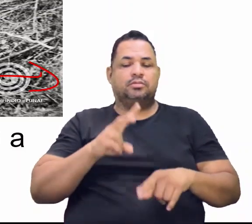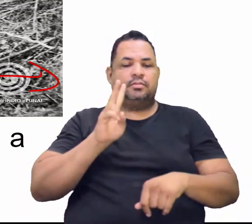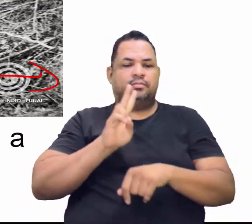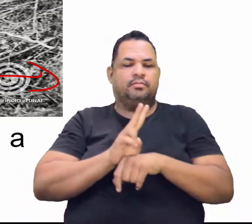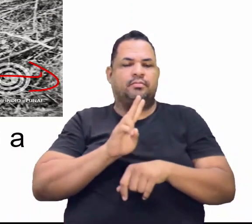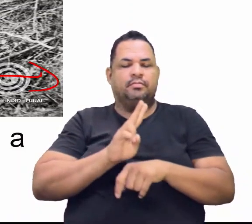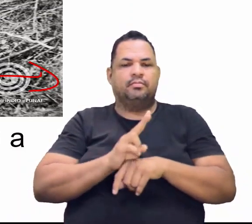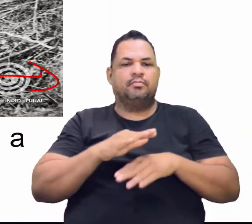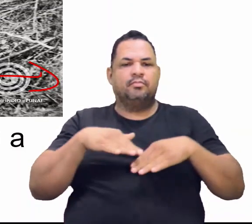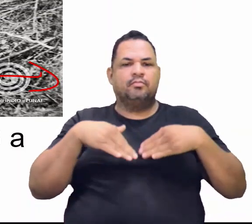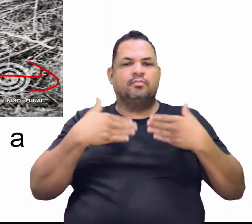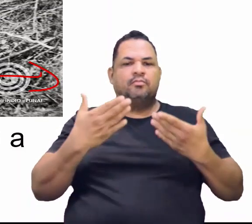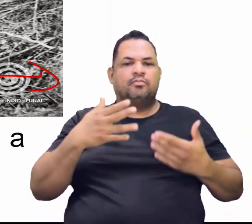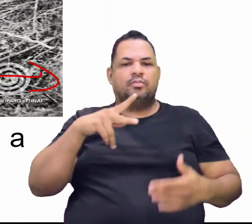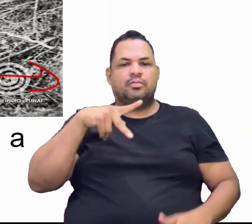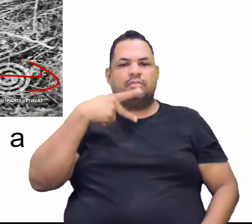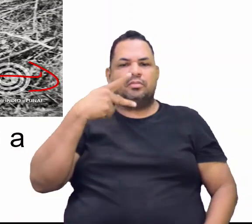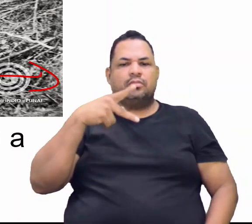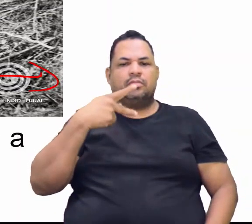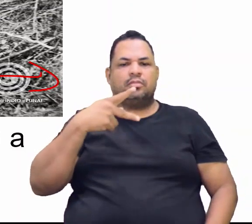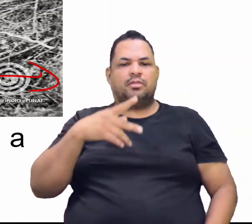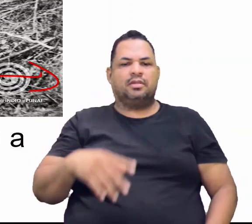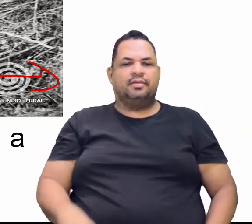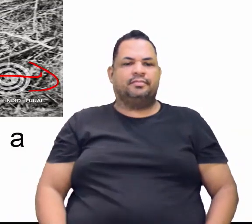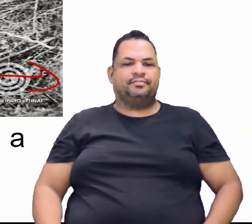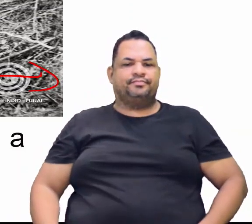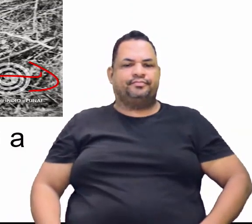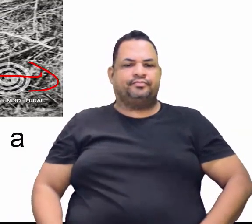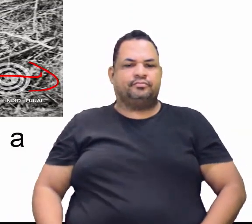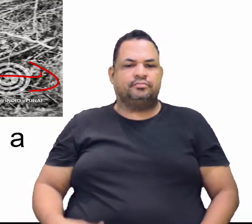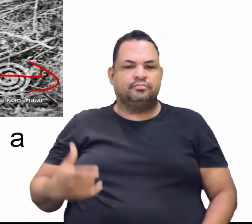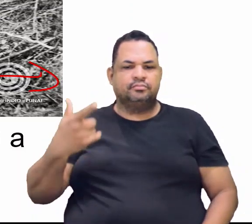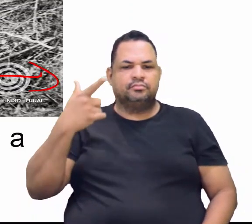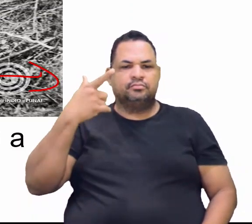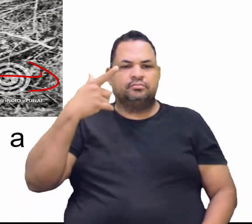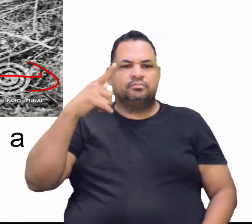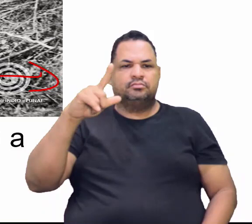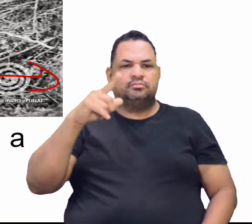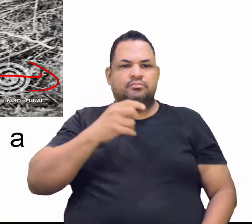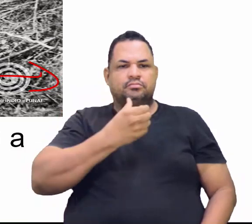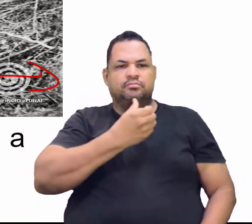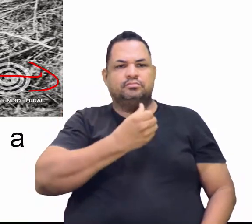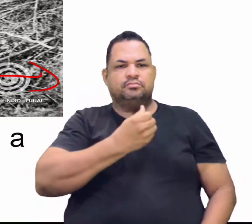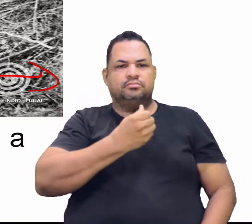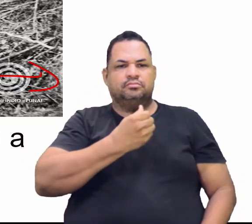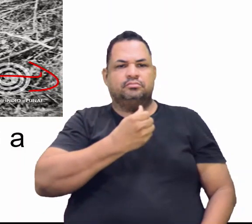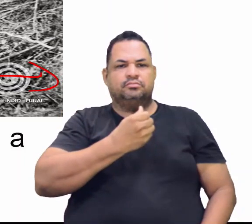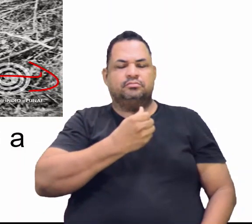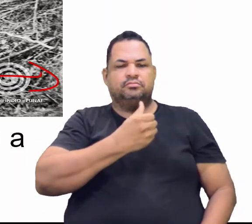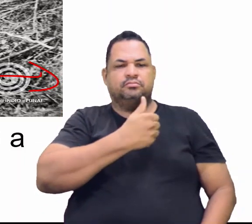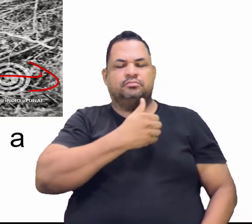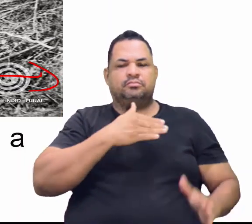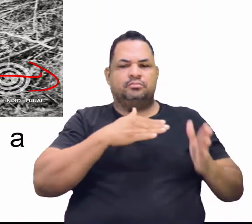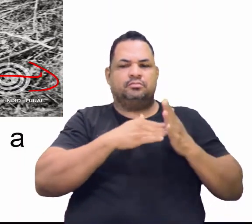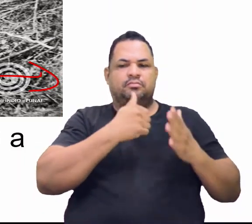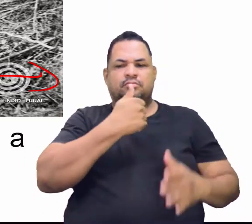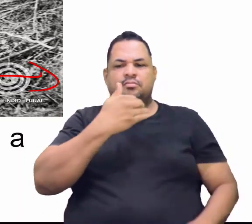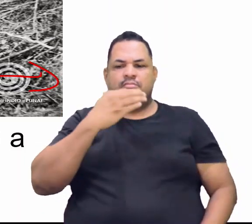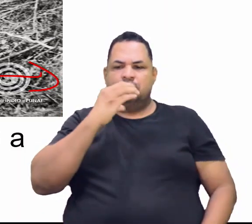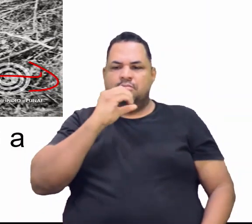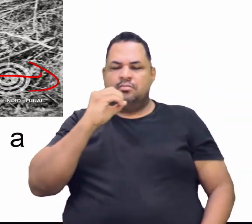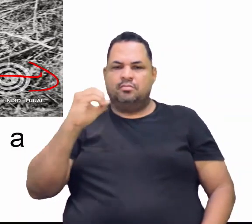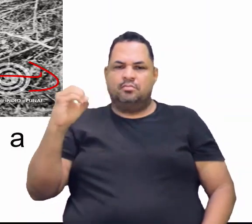protegido. Quando eu falei que eles conseguiam limpar de 6 a 100